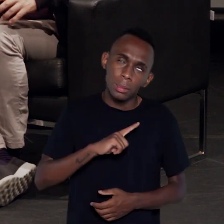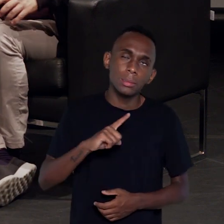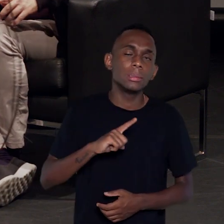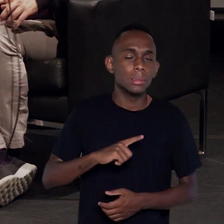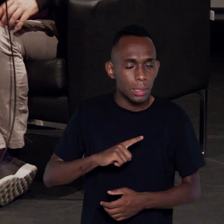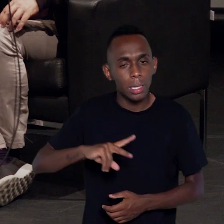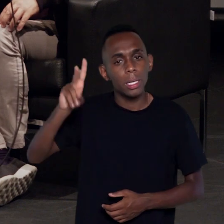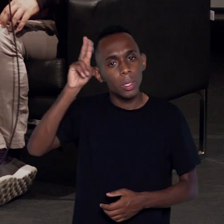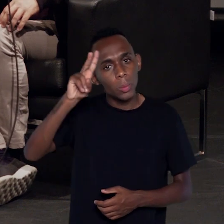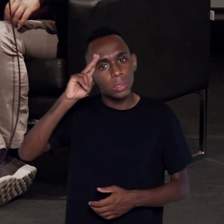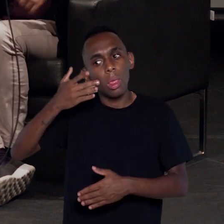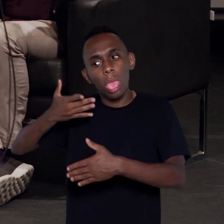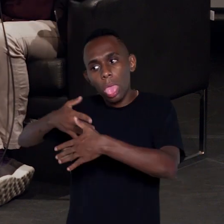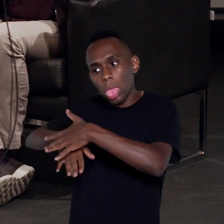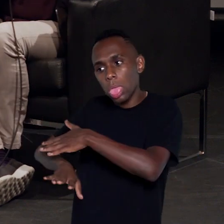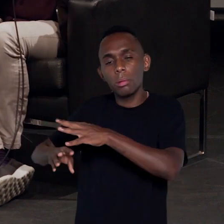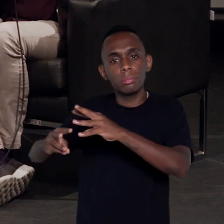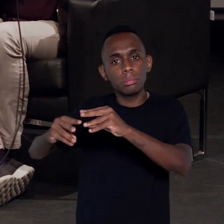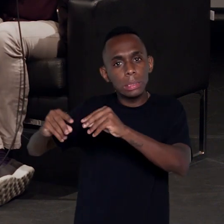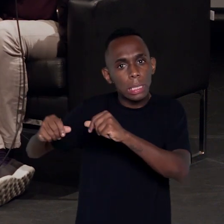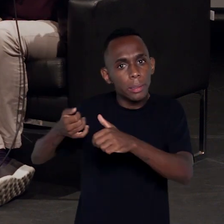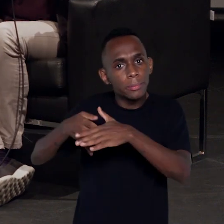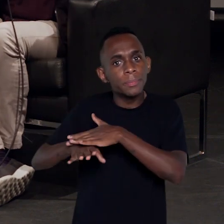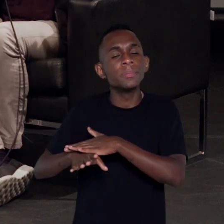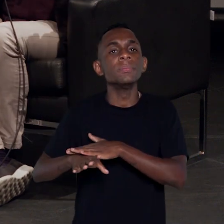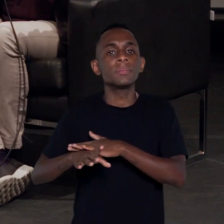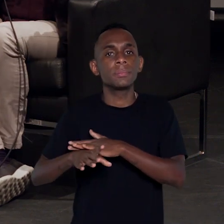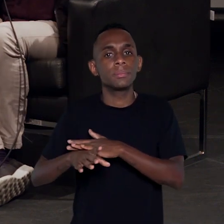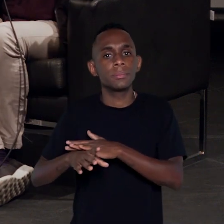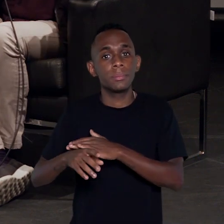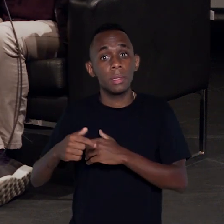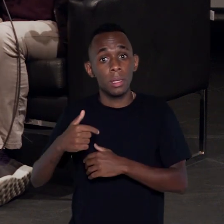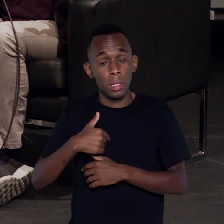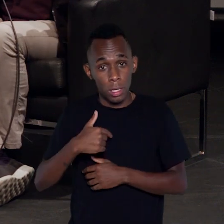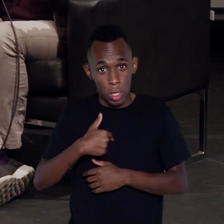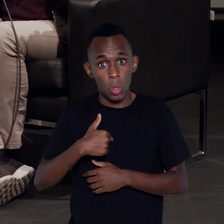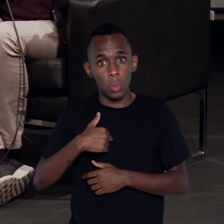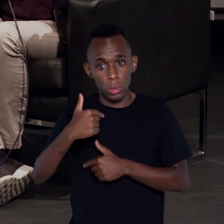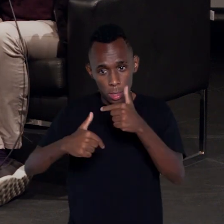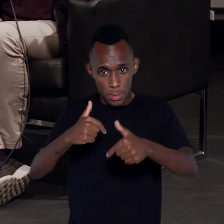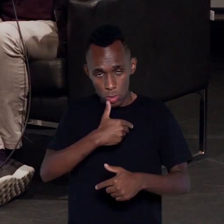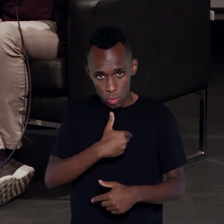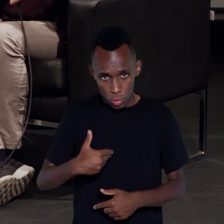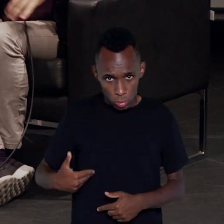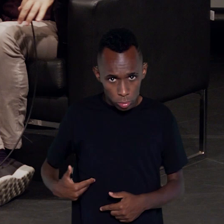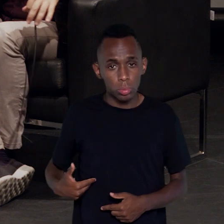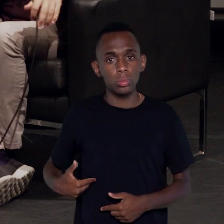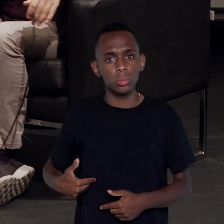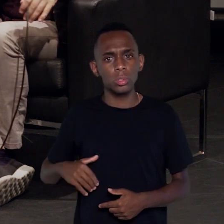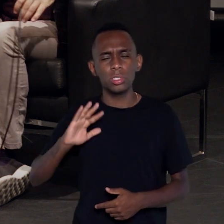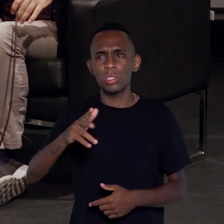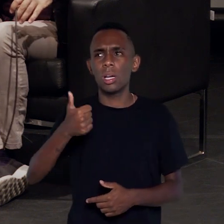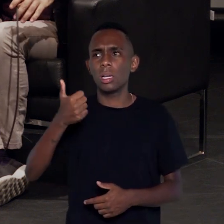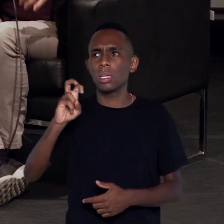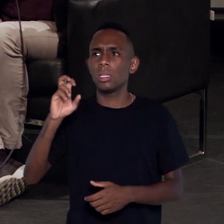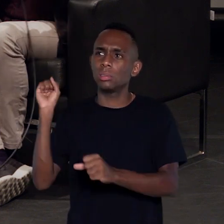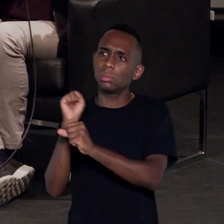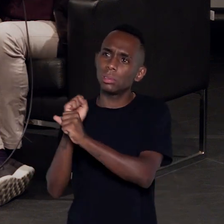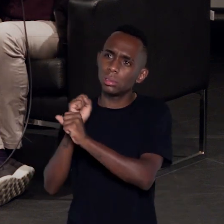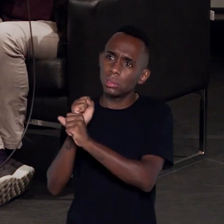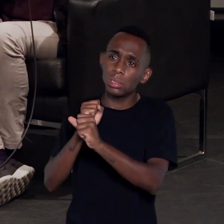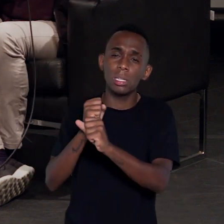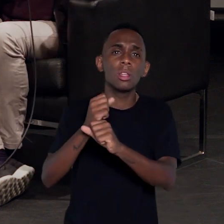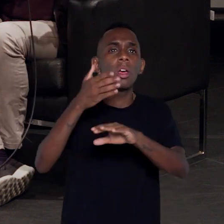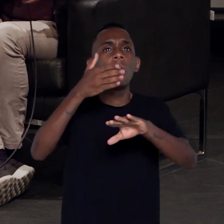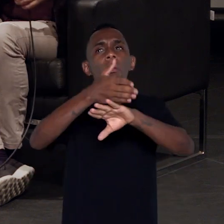né? Eu costumo pensar nesse país. E eu, como servidor público, andando durante tanto tempo, há mais de 15